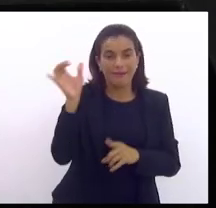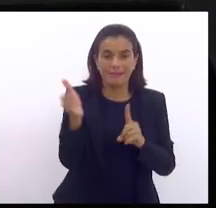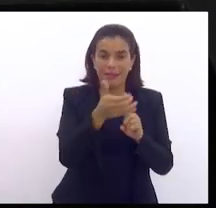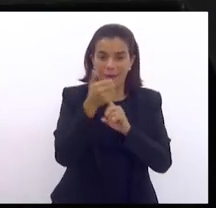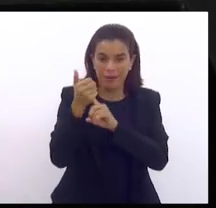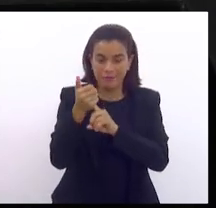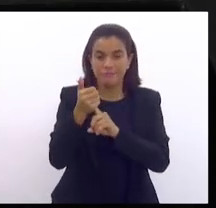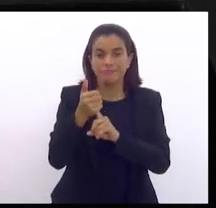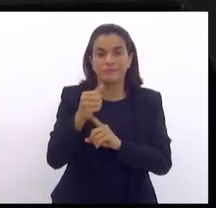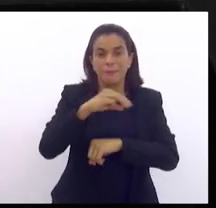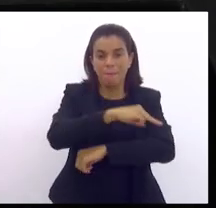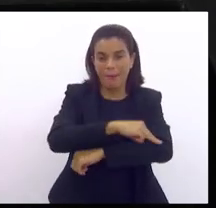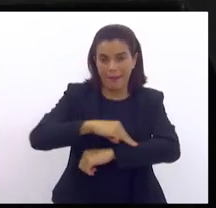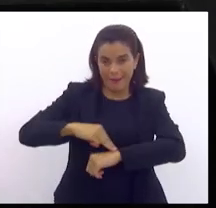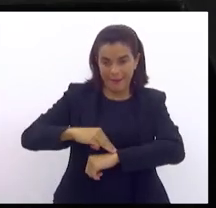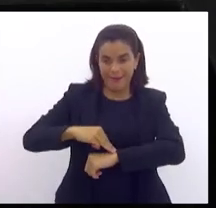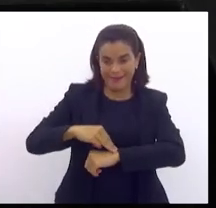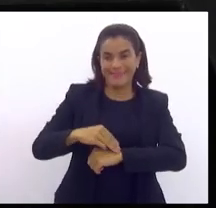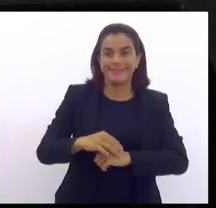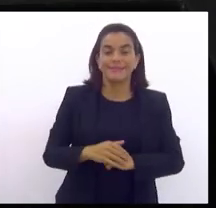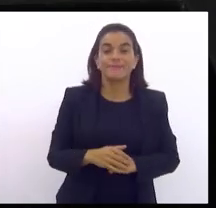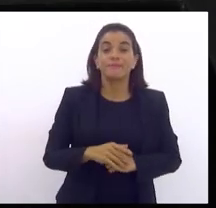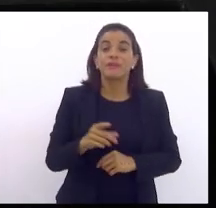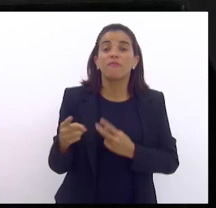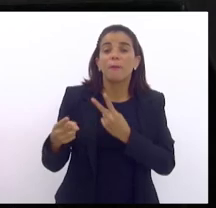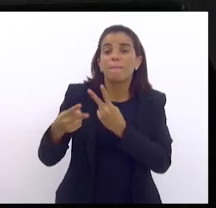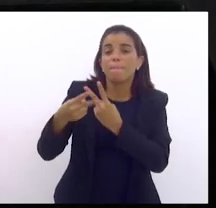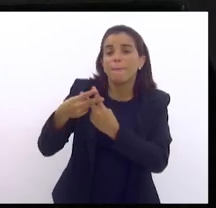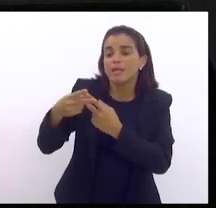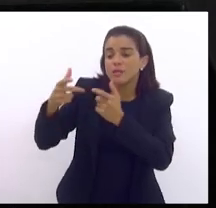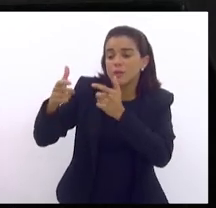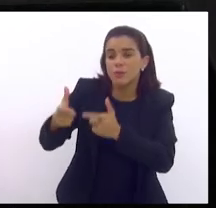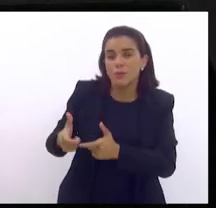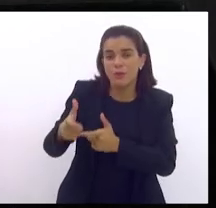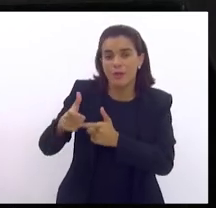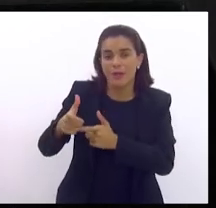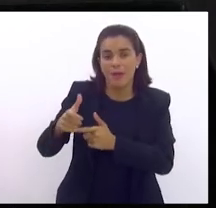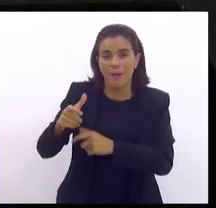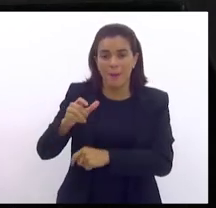Macaé, estava num cativeiro na cidade de Belfor Roxo,